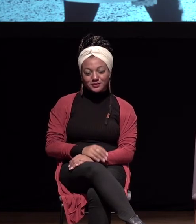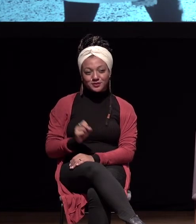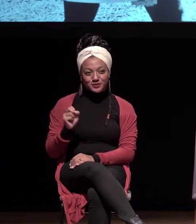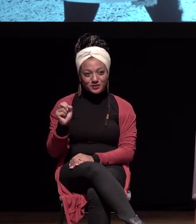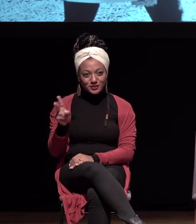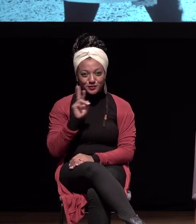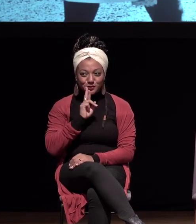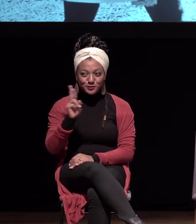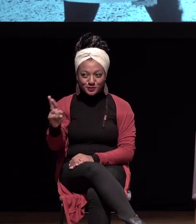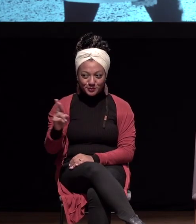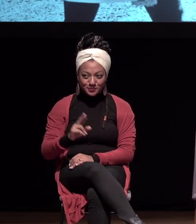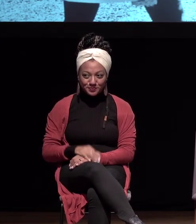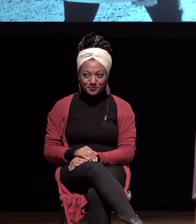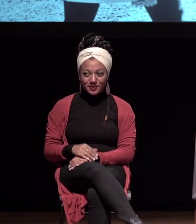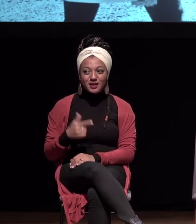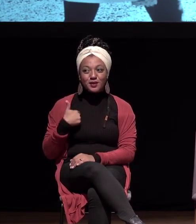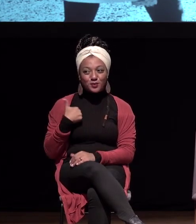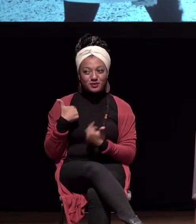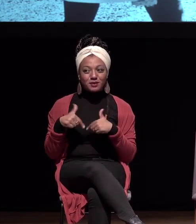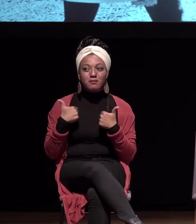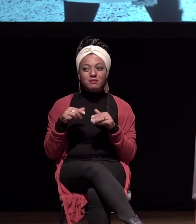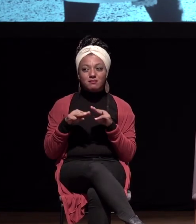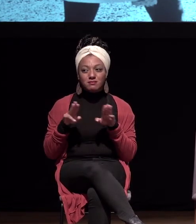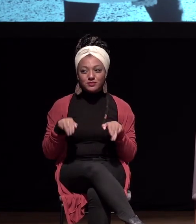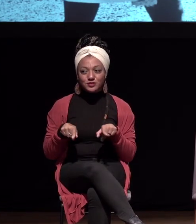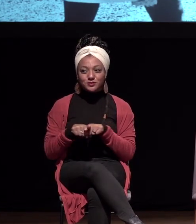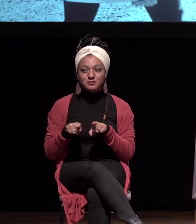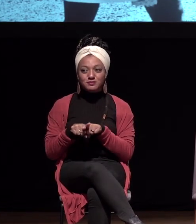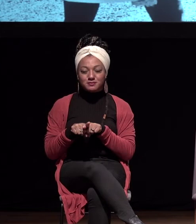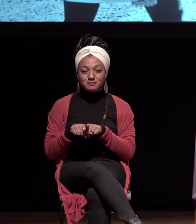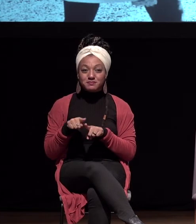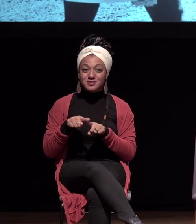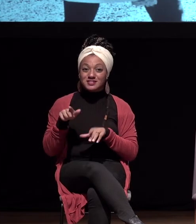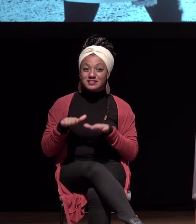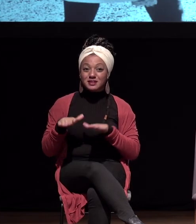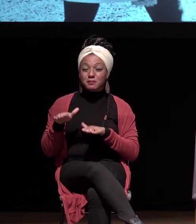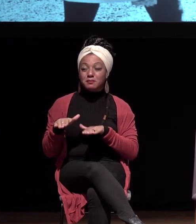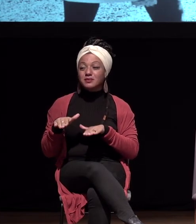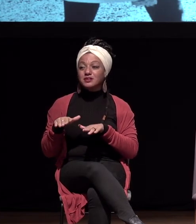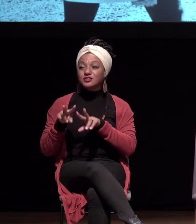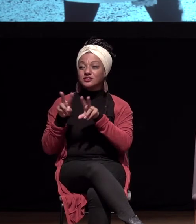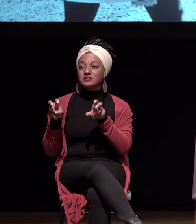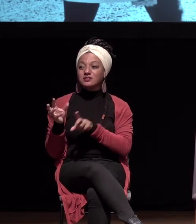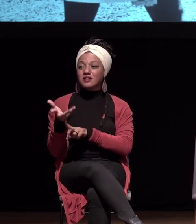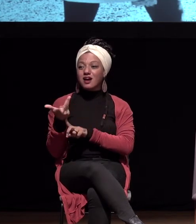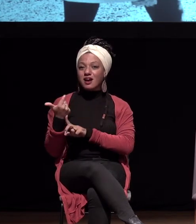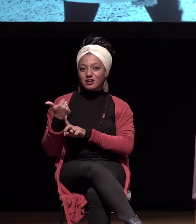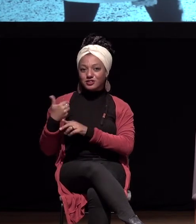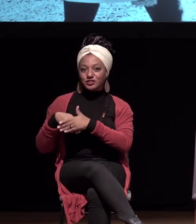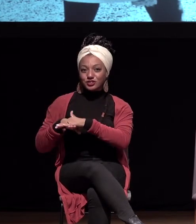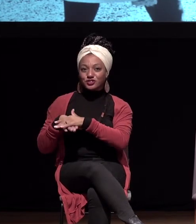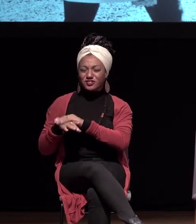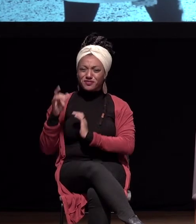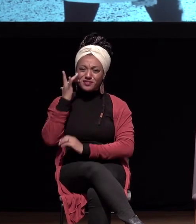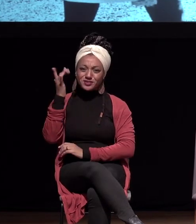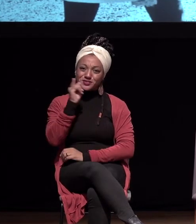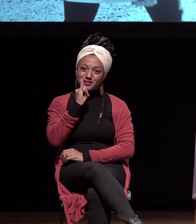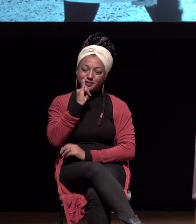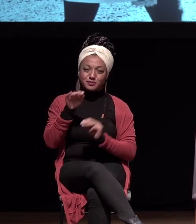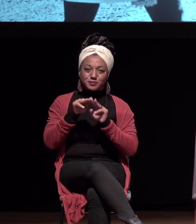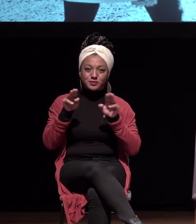Tá. Eu trabalhei em museus, né, Lucas? Mas depende do acervo, é mais fácil. Eu trabalhei no Museu da Língua